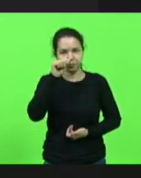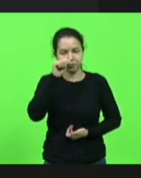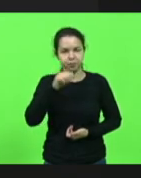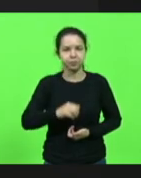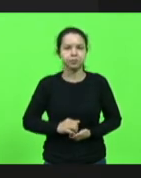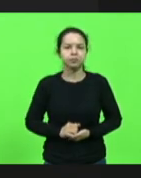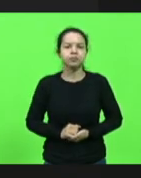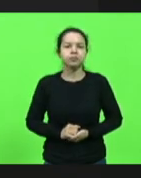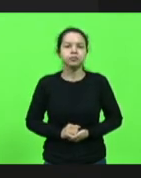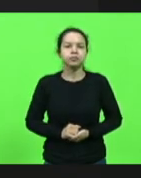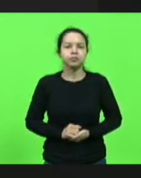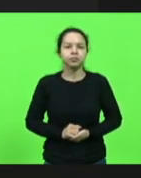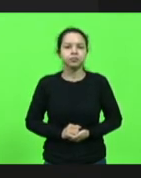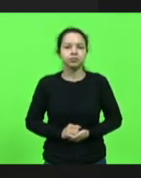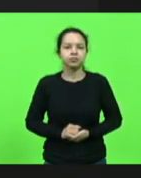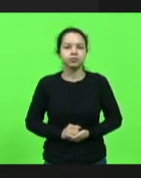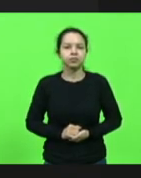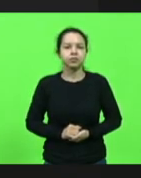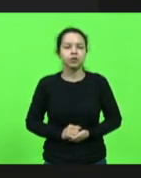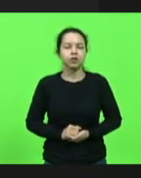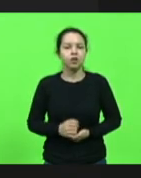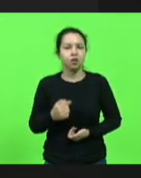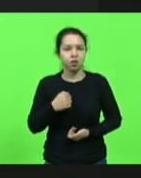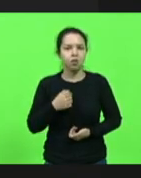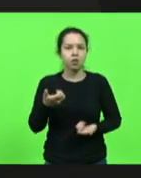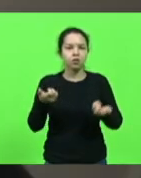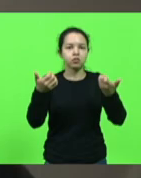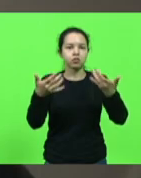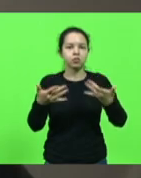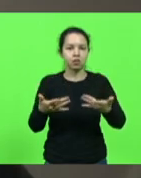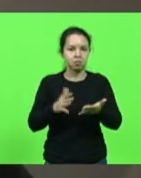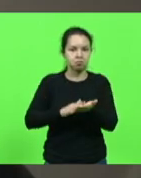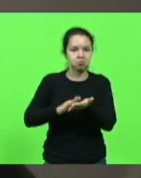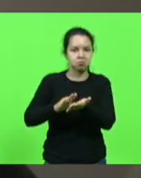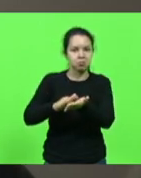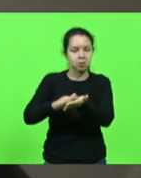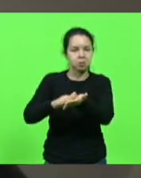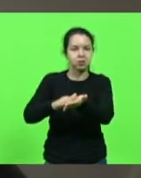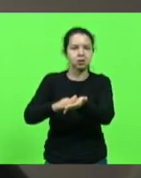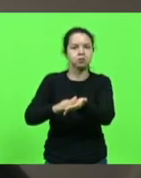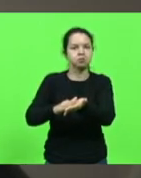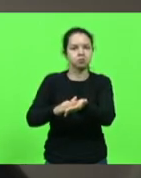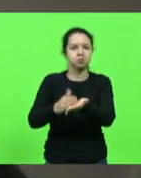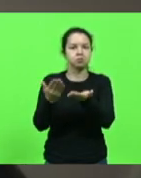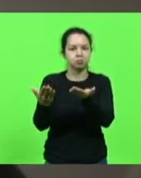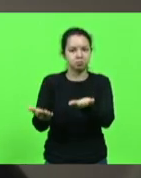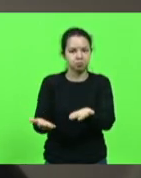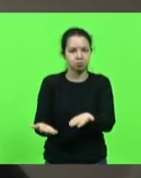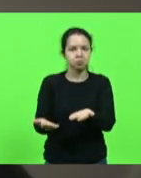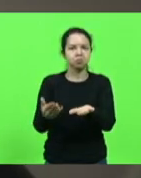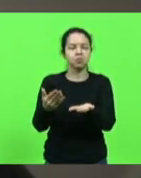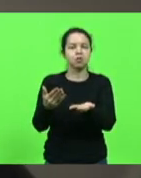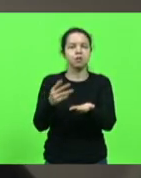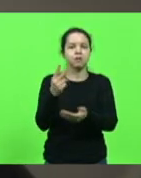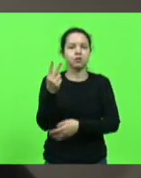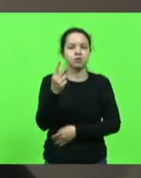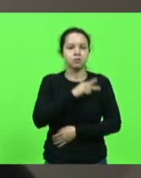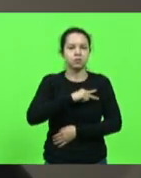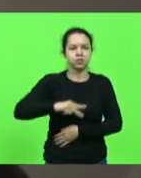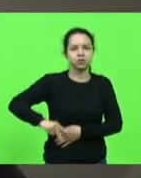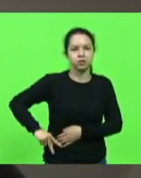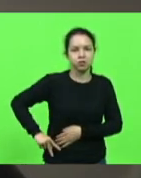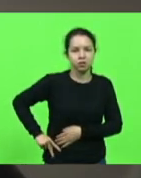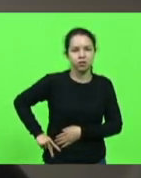Não, eu queria fazer uso da palavra nesse momento, parabenizando a senhora Maria Piacentini, vice-presidente, e